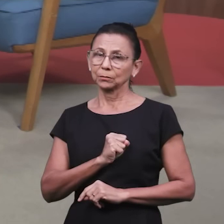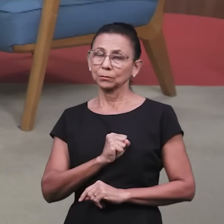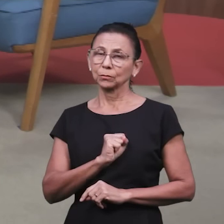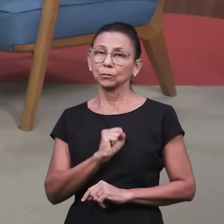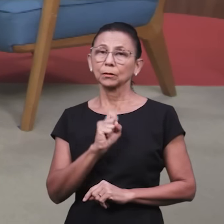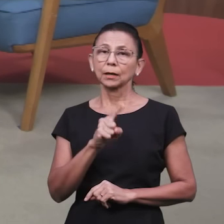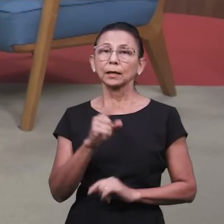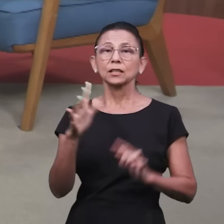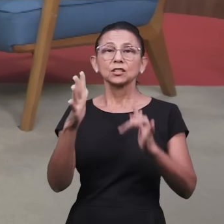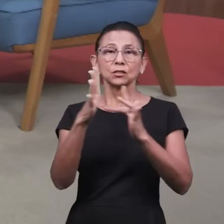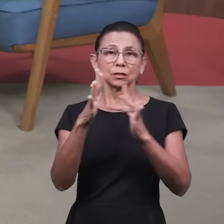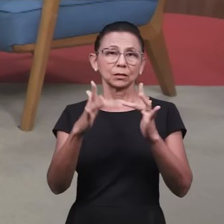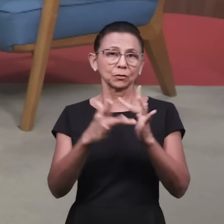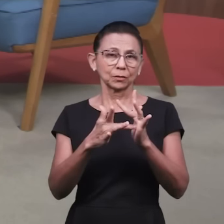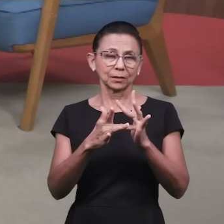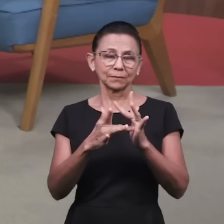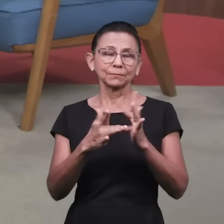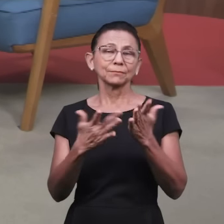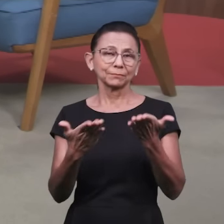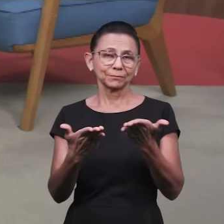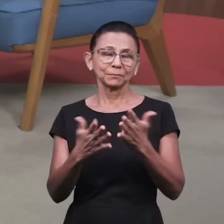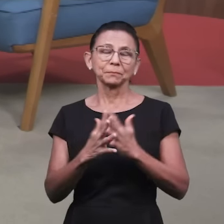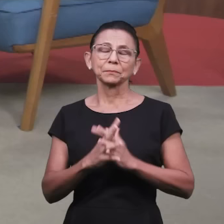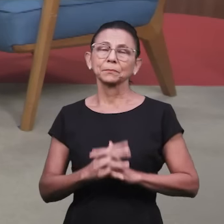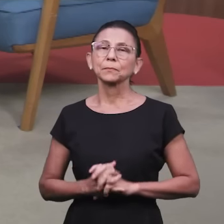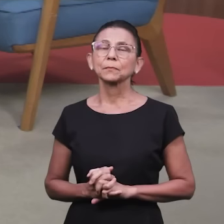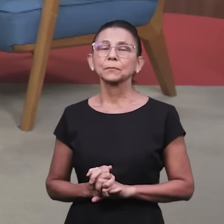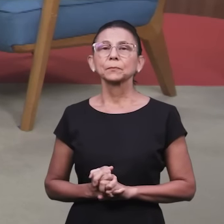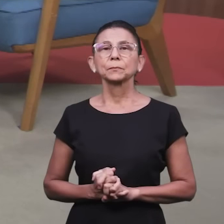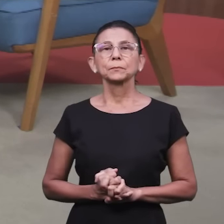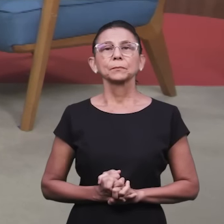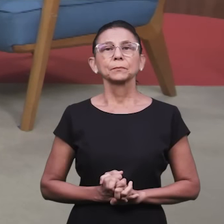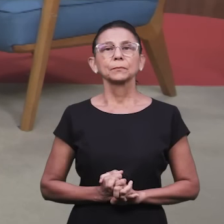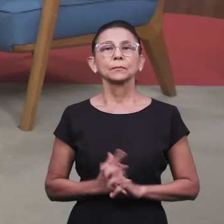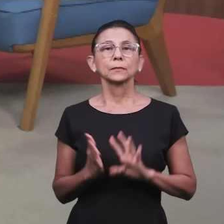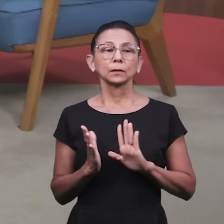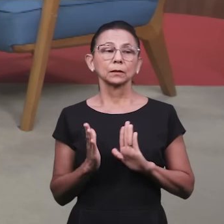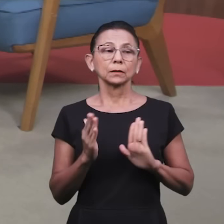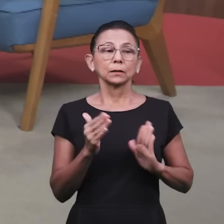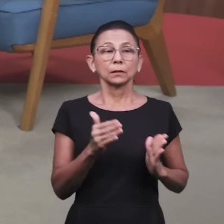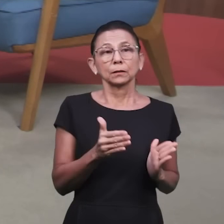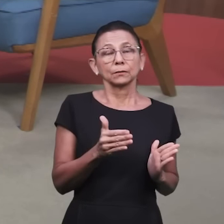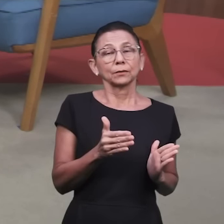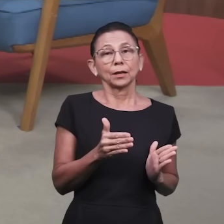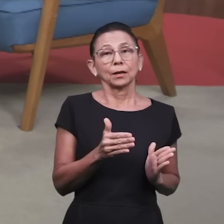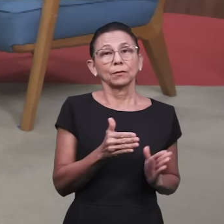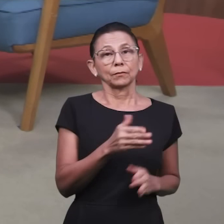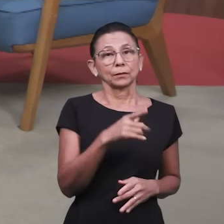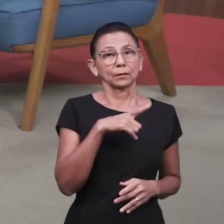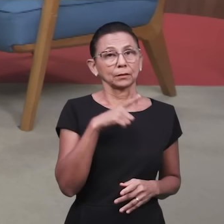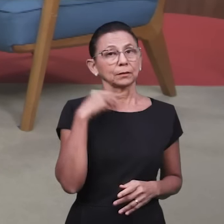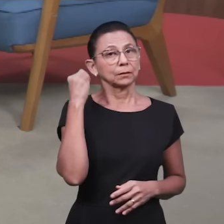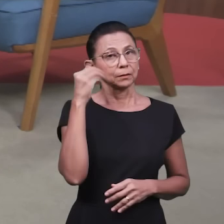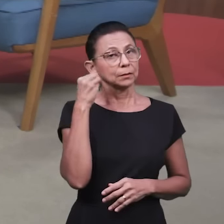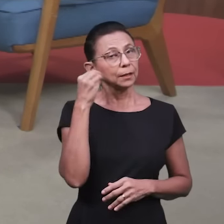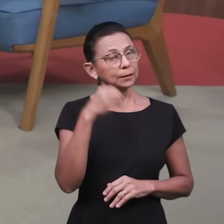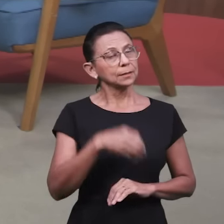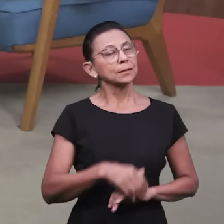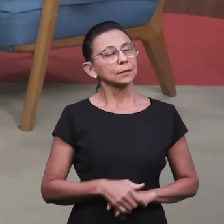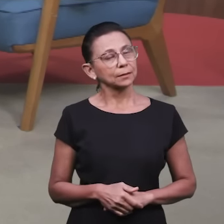notório que a igreja, nesse caso, que a igreja infiel, ela teve